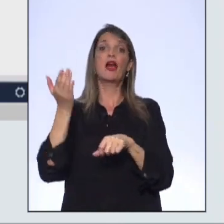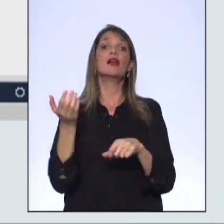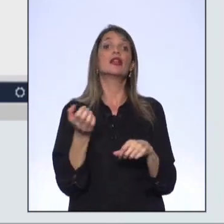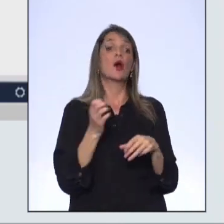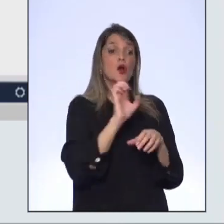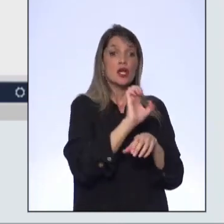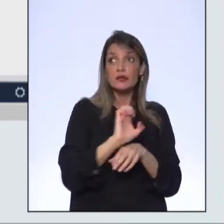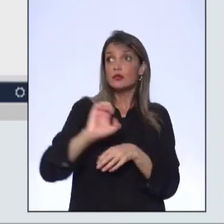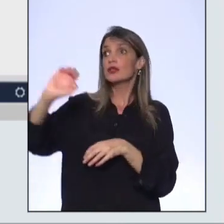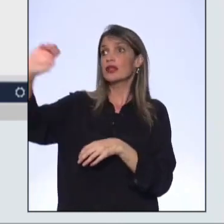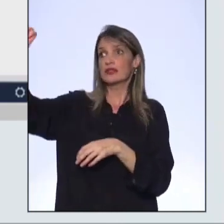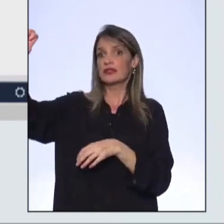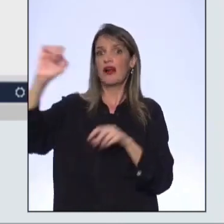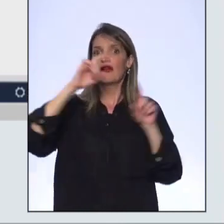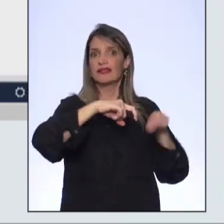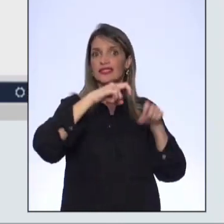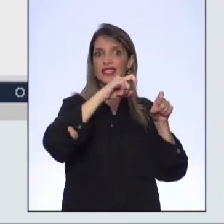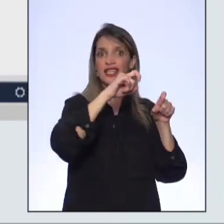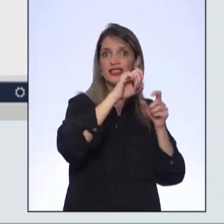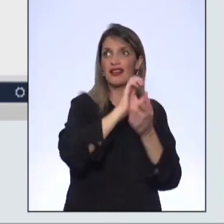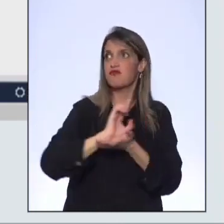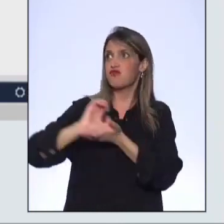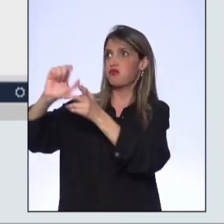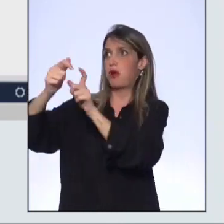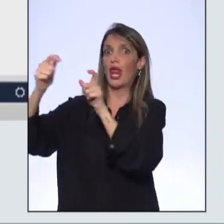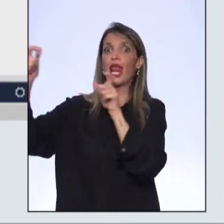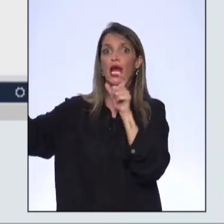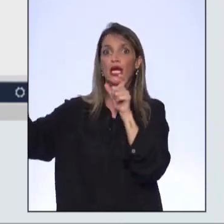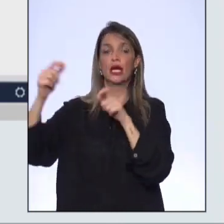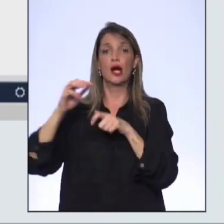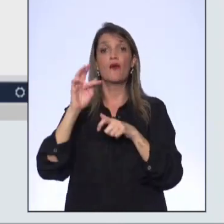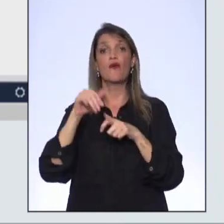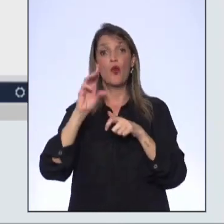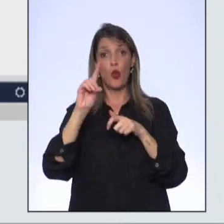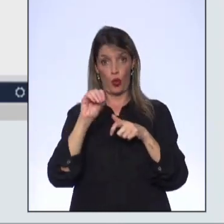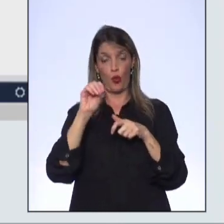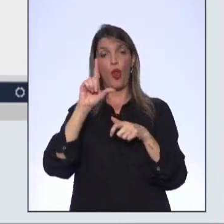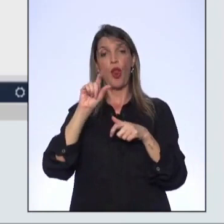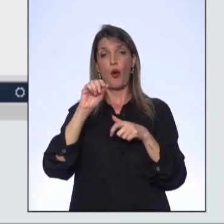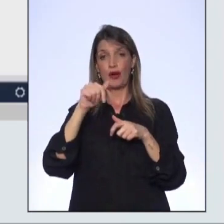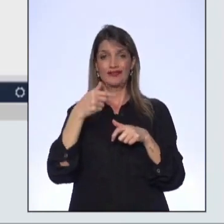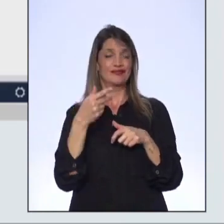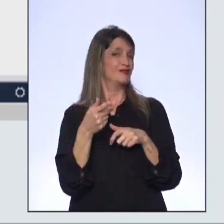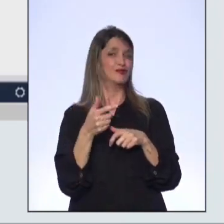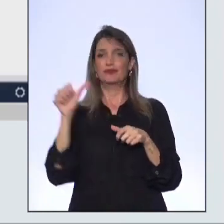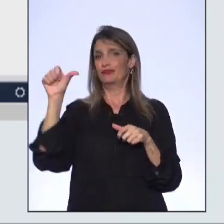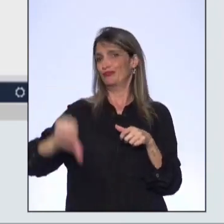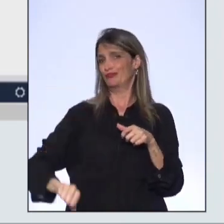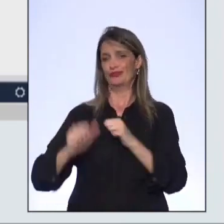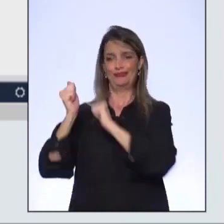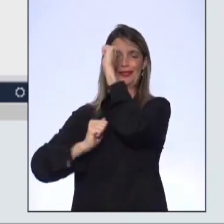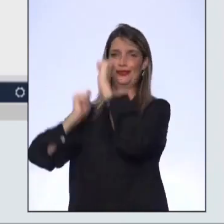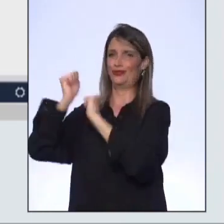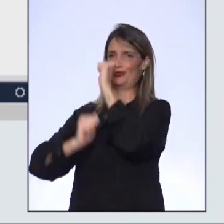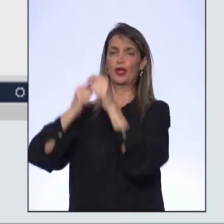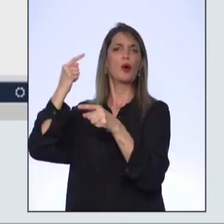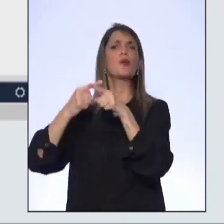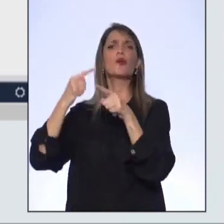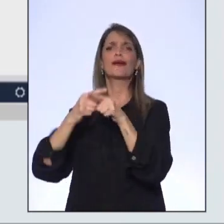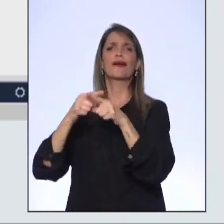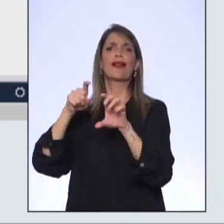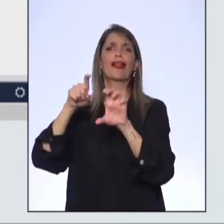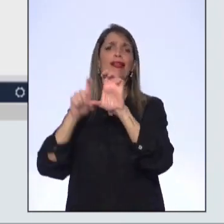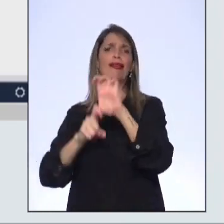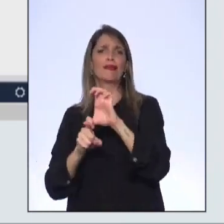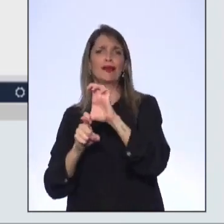gêneros agrícolas. Por outro lado, o Fundo Loan foi negativo para o setor industrial, pois ele dependia do